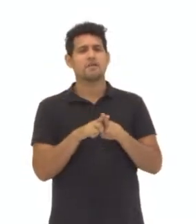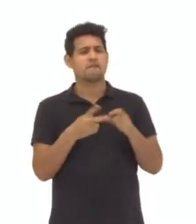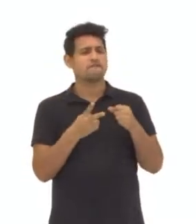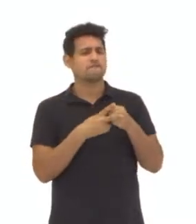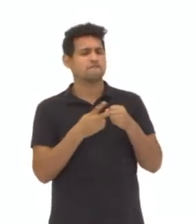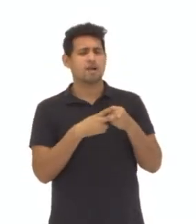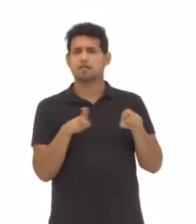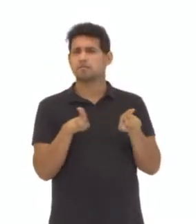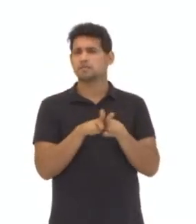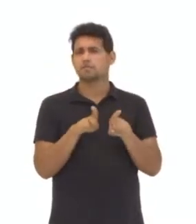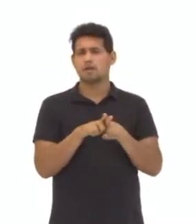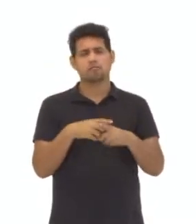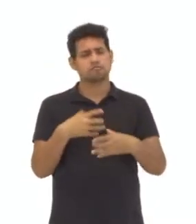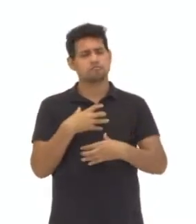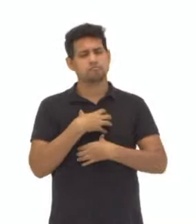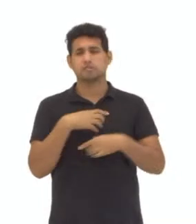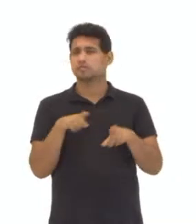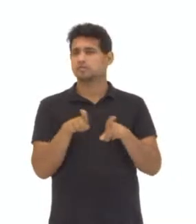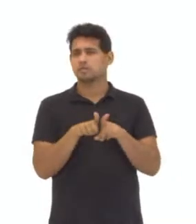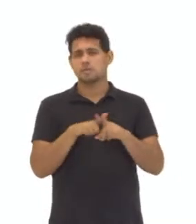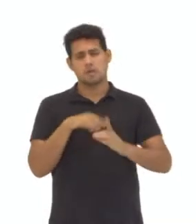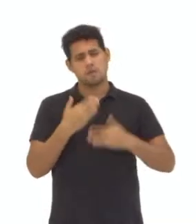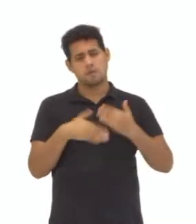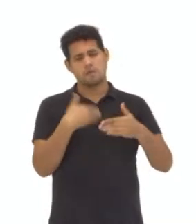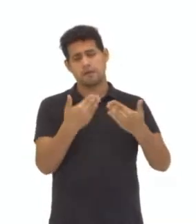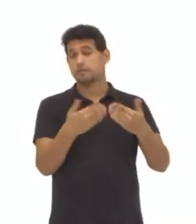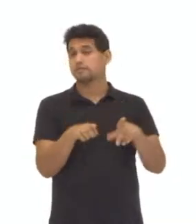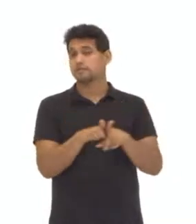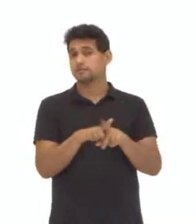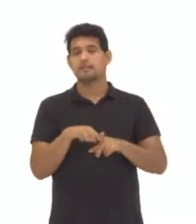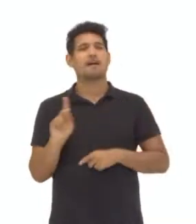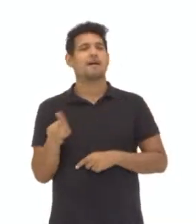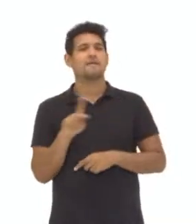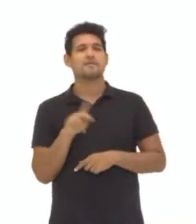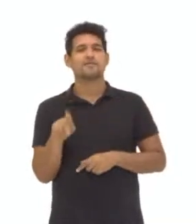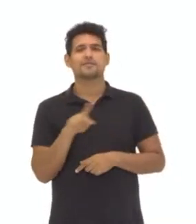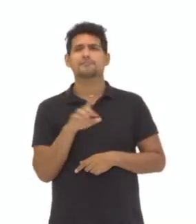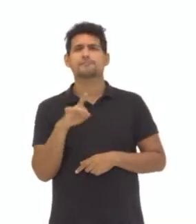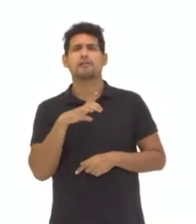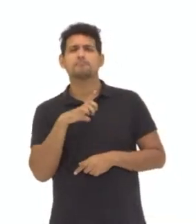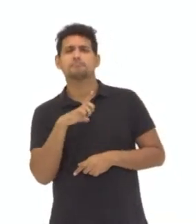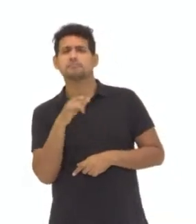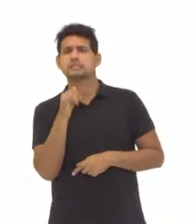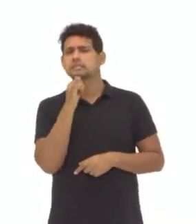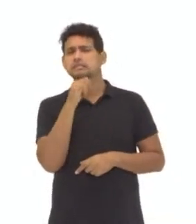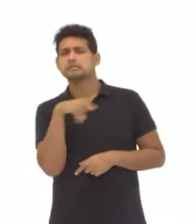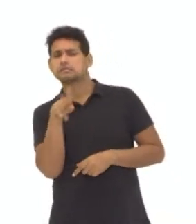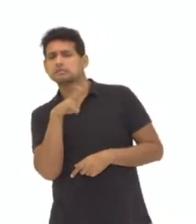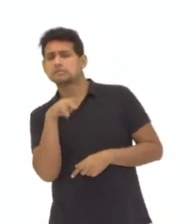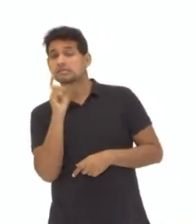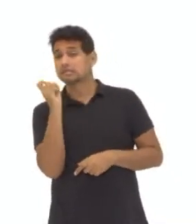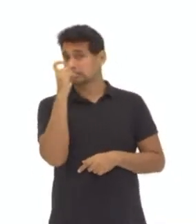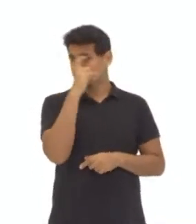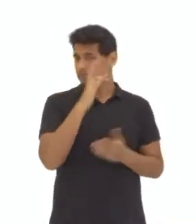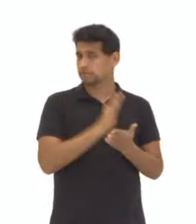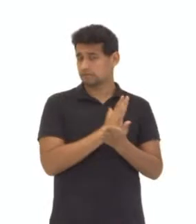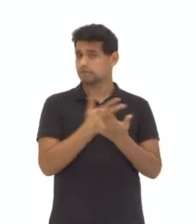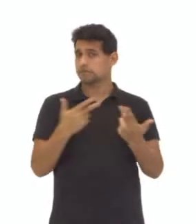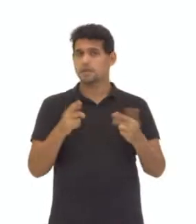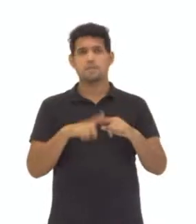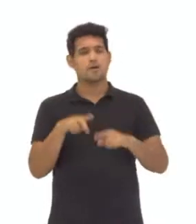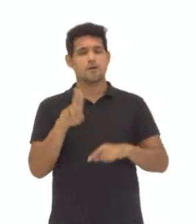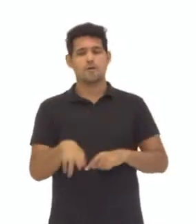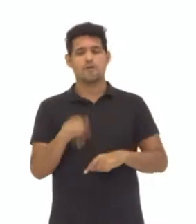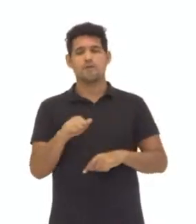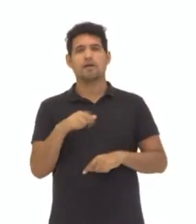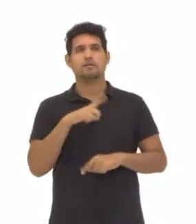verbos, seus modos, seus tempos. A professorinha só intervinha quando eu me via em dificuldade, mas nunca